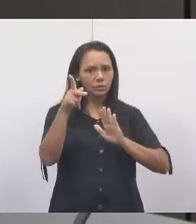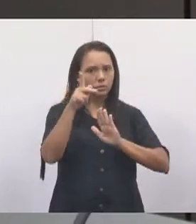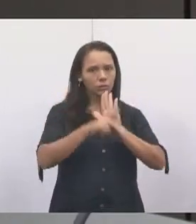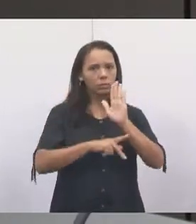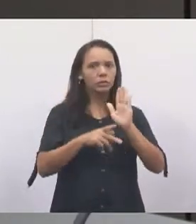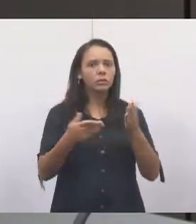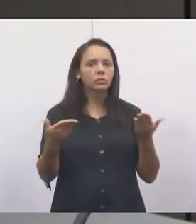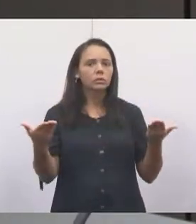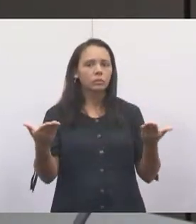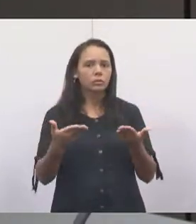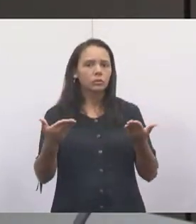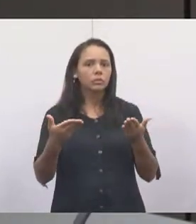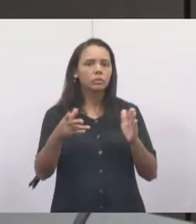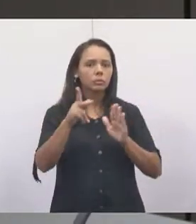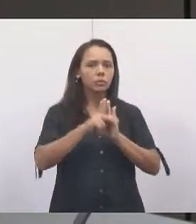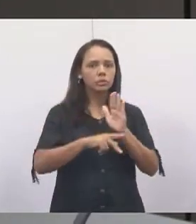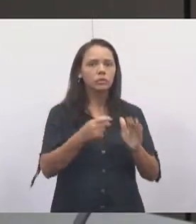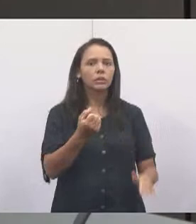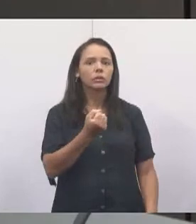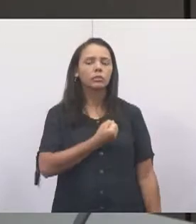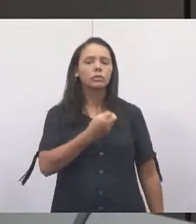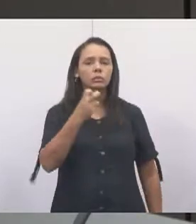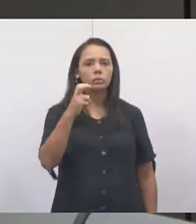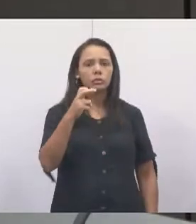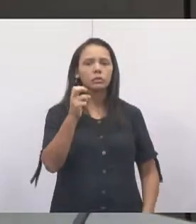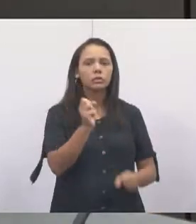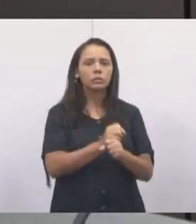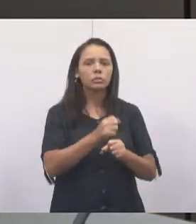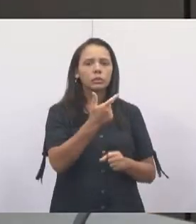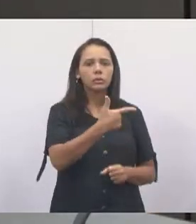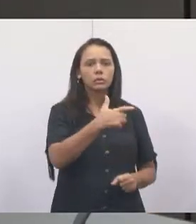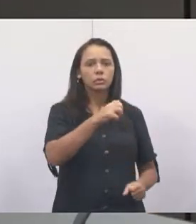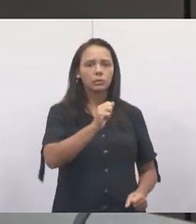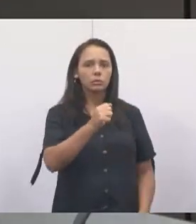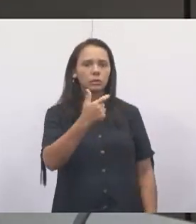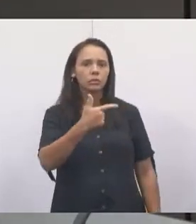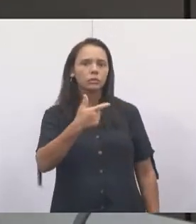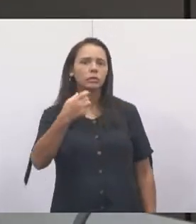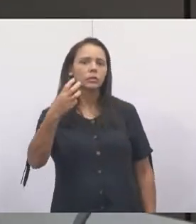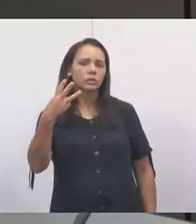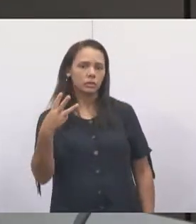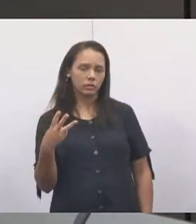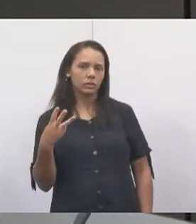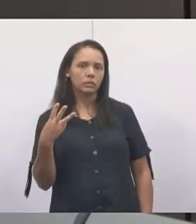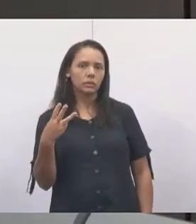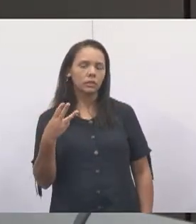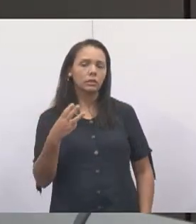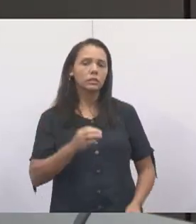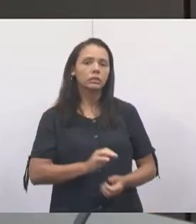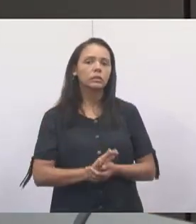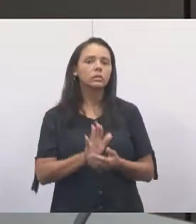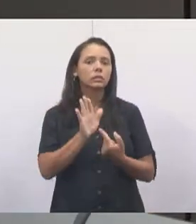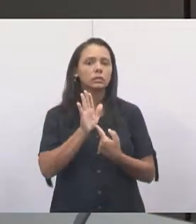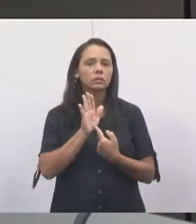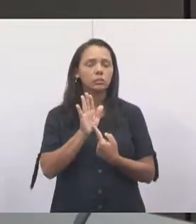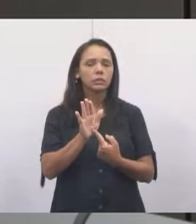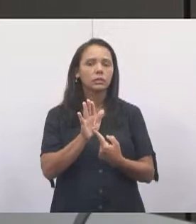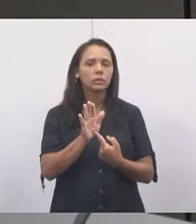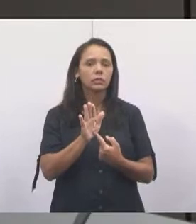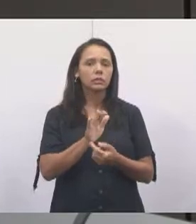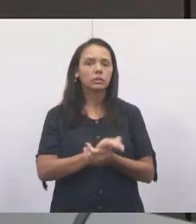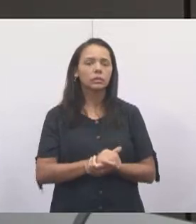hoje, número 5 de 2023, situa-se no âmbito normativo e a presente propositura se